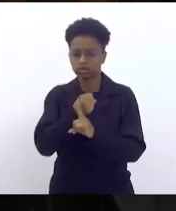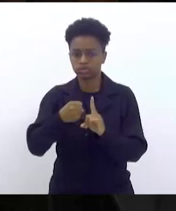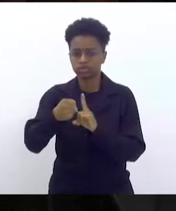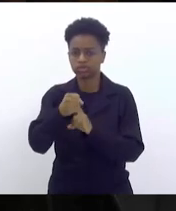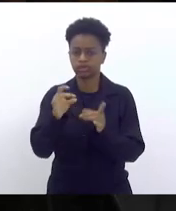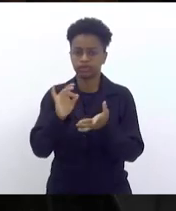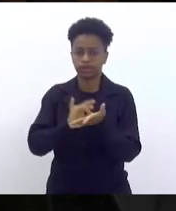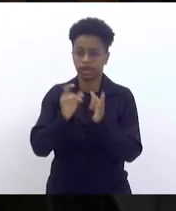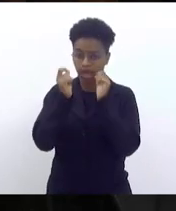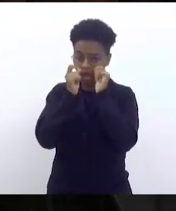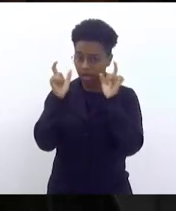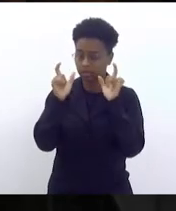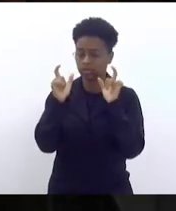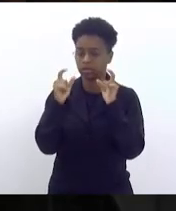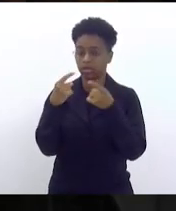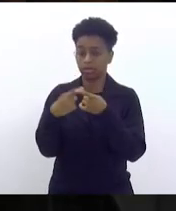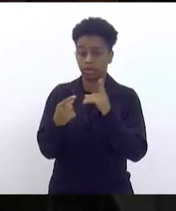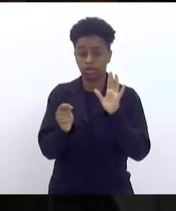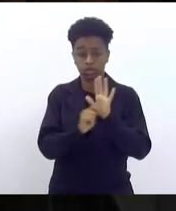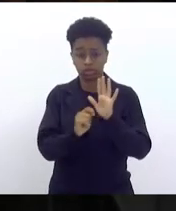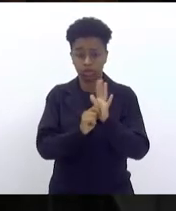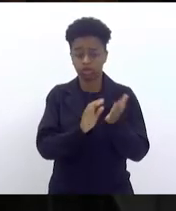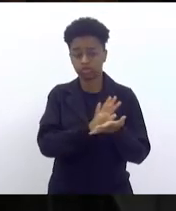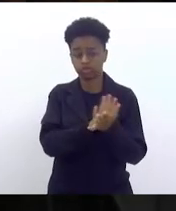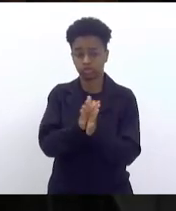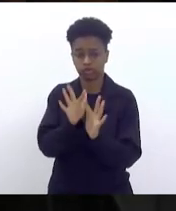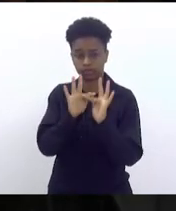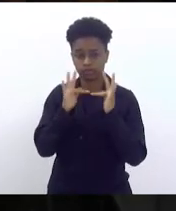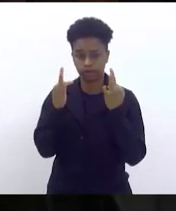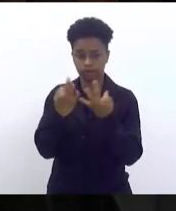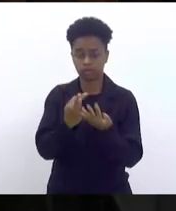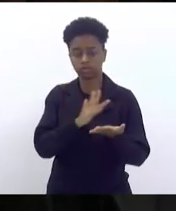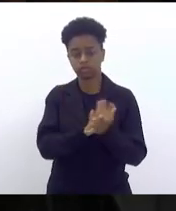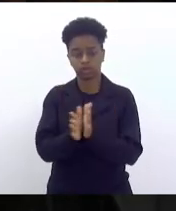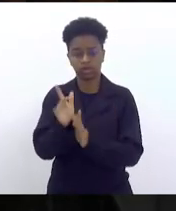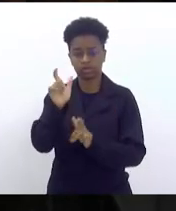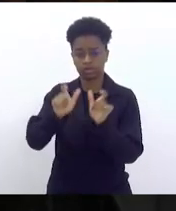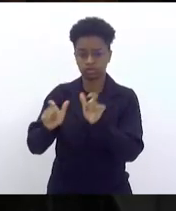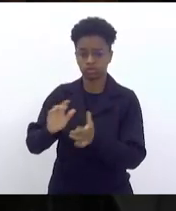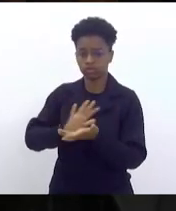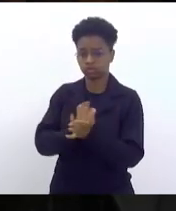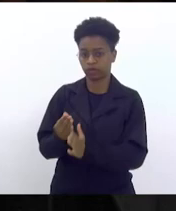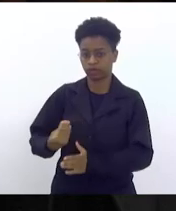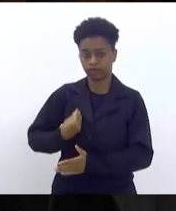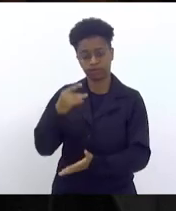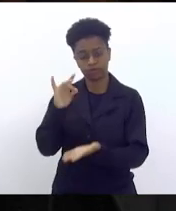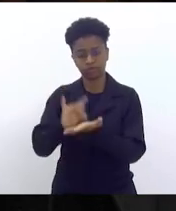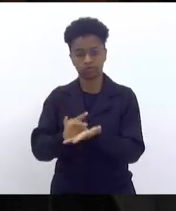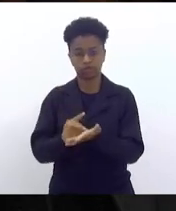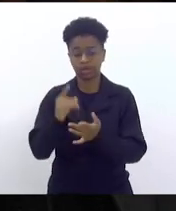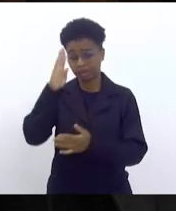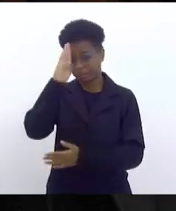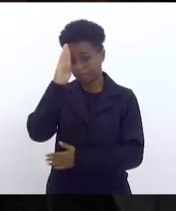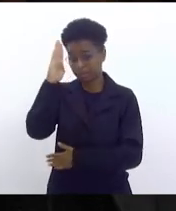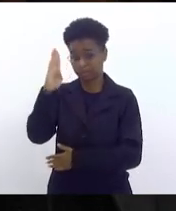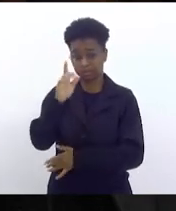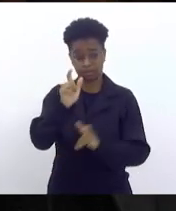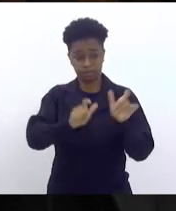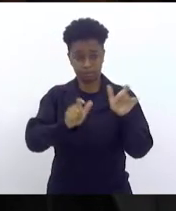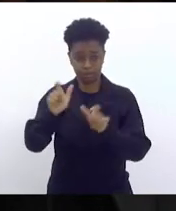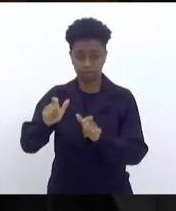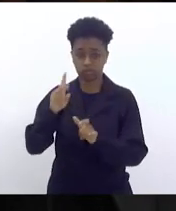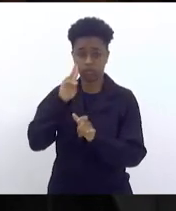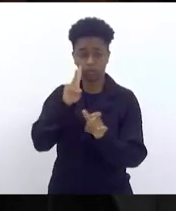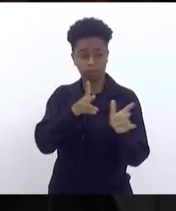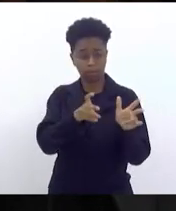desperte que a droga destrói famílias pessoas vidas verdadeiramente principalmente para uma pessoa que